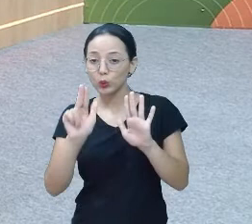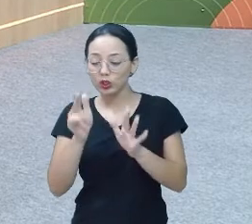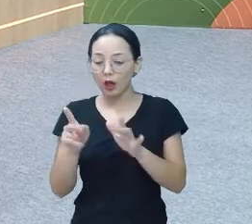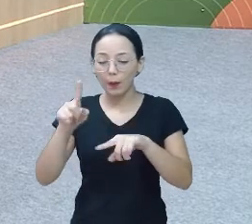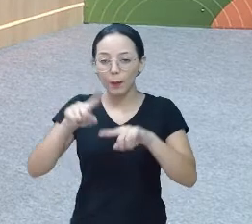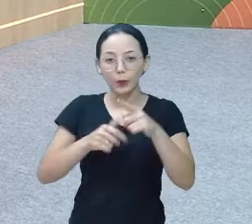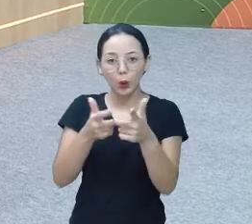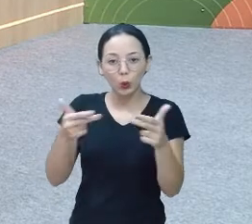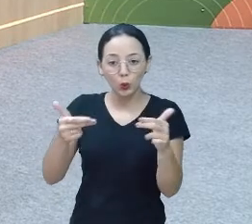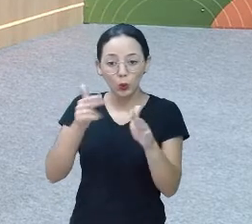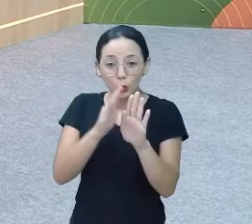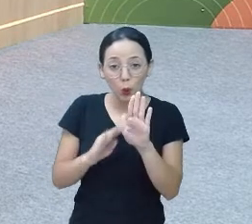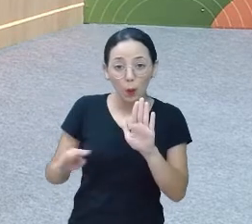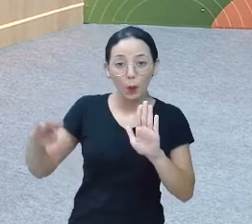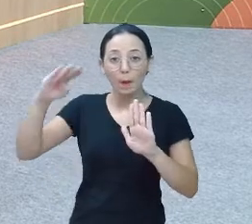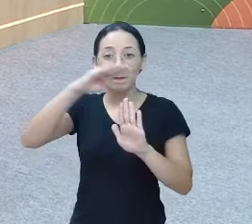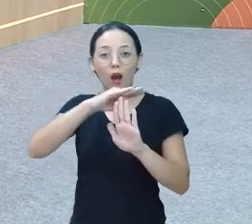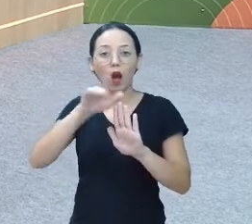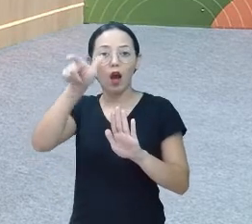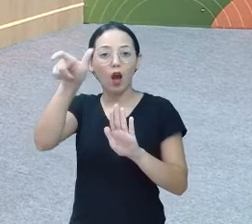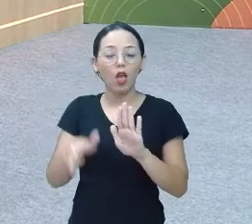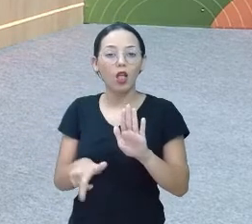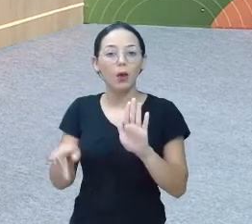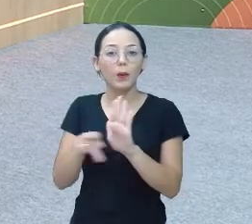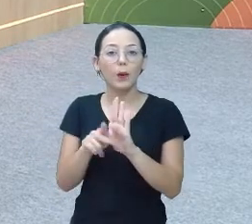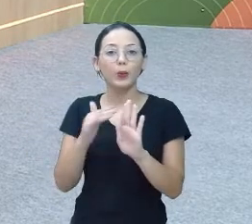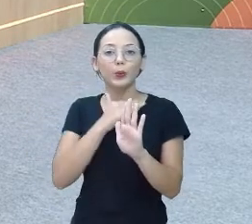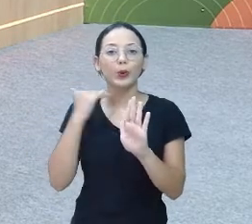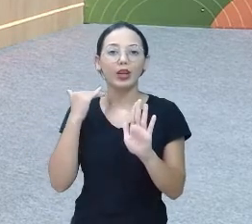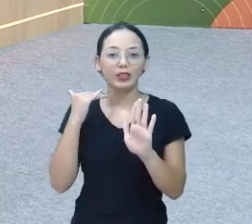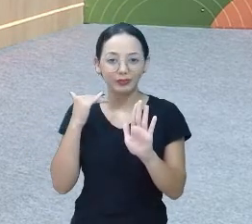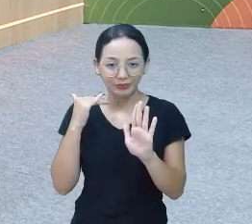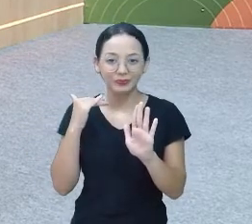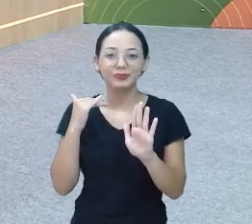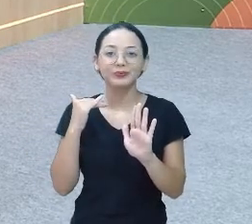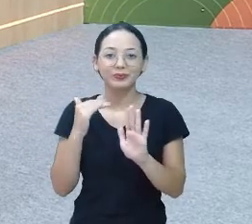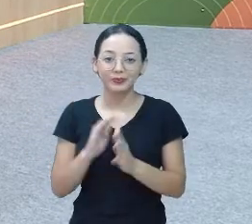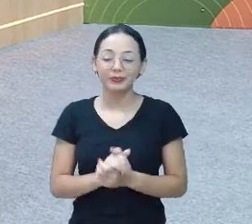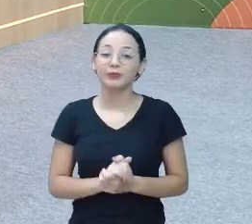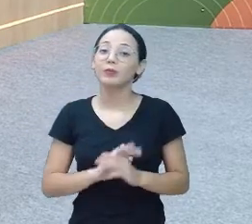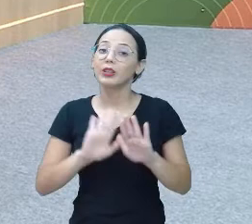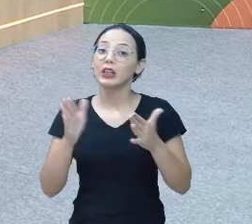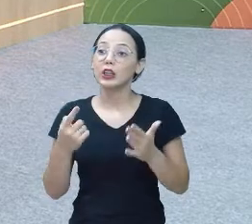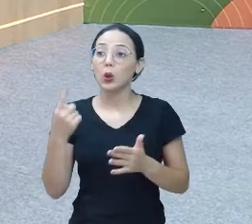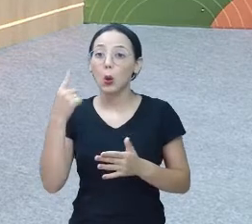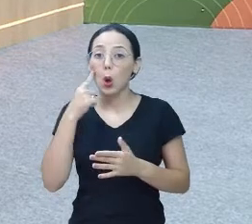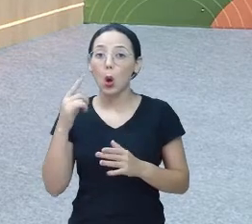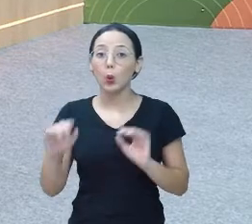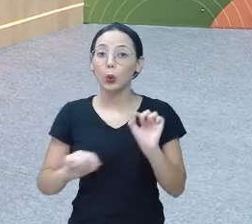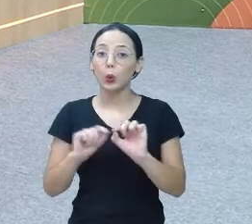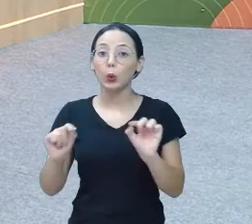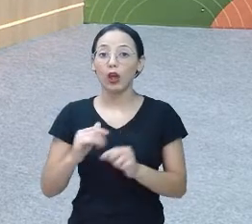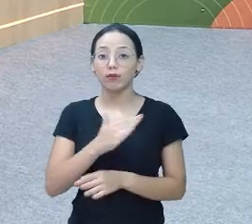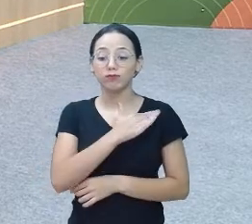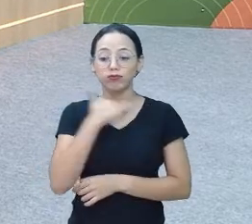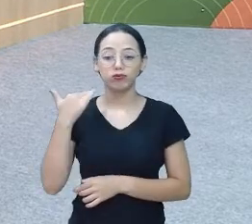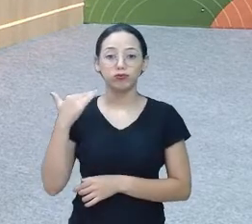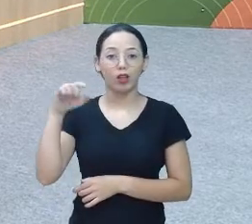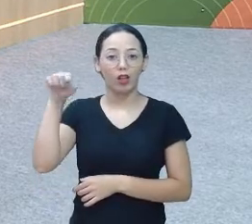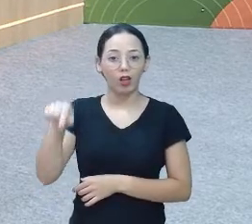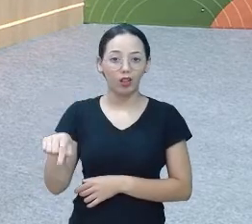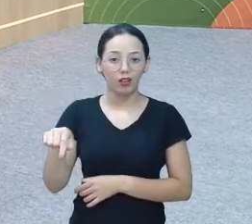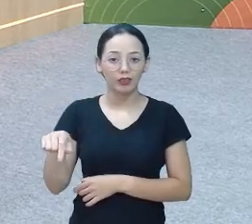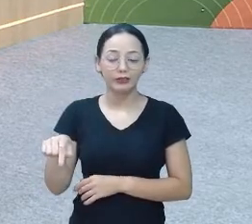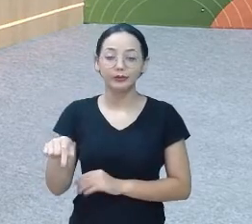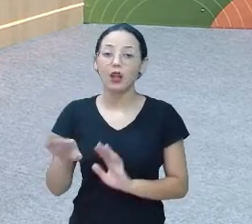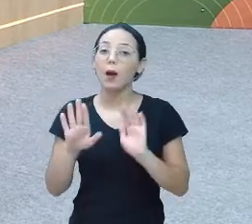produto a um preço maior, era condenado à morte. Então ele mandava passar o facão no camarada.